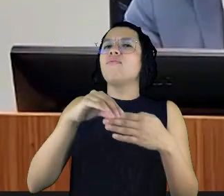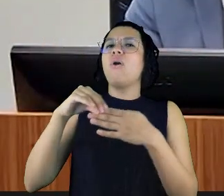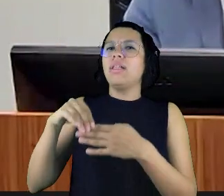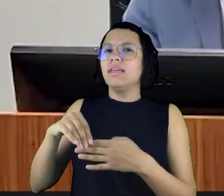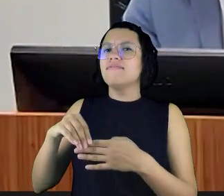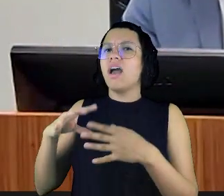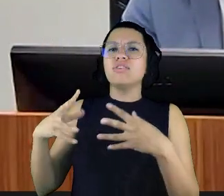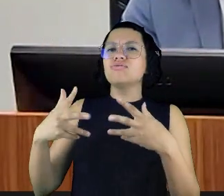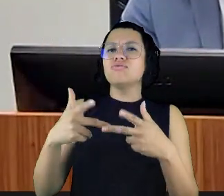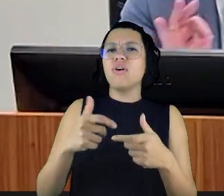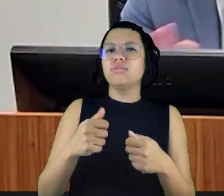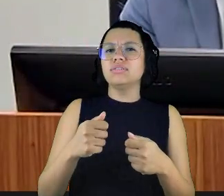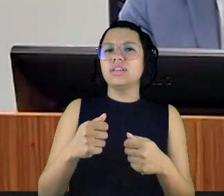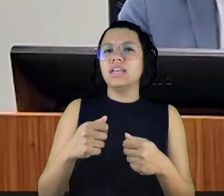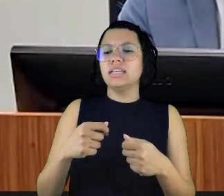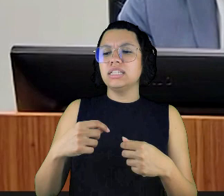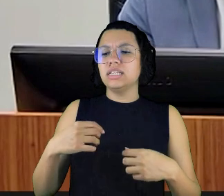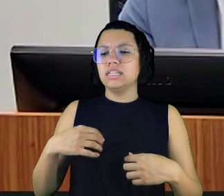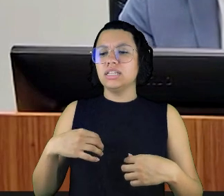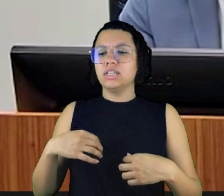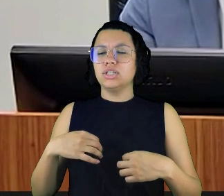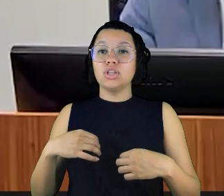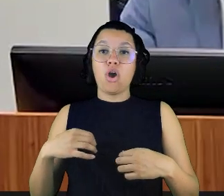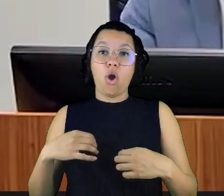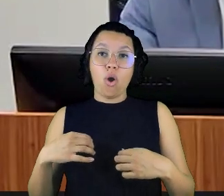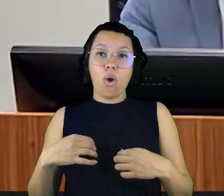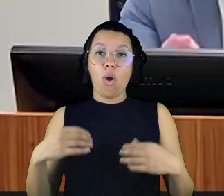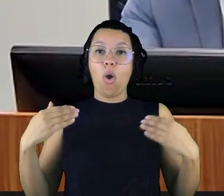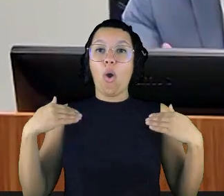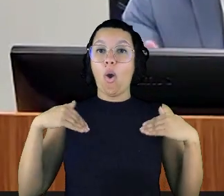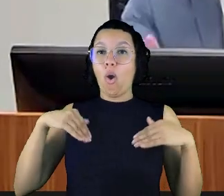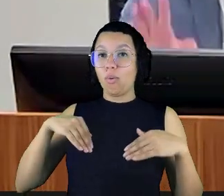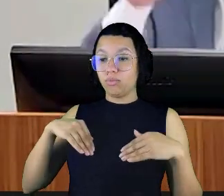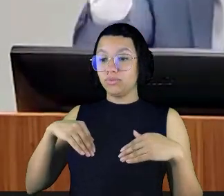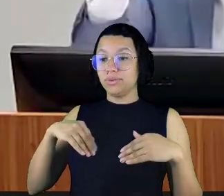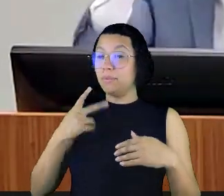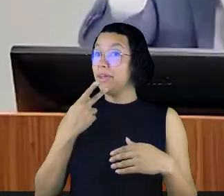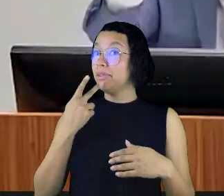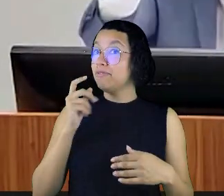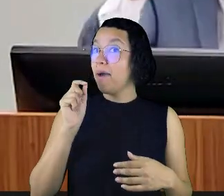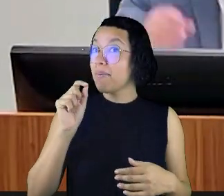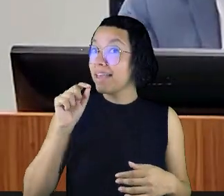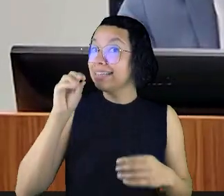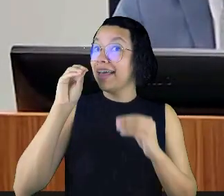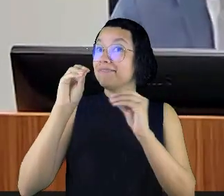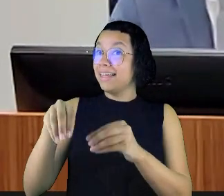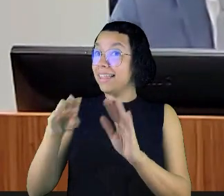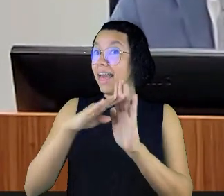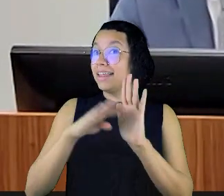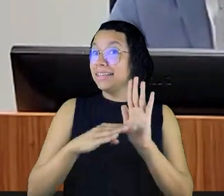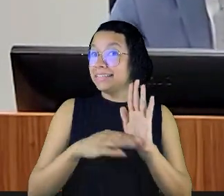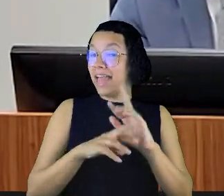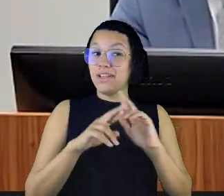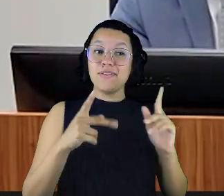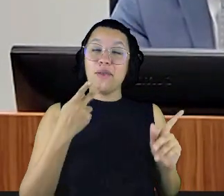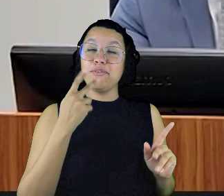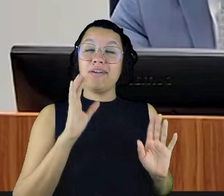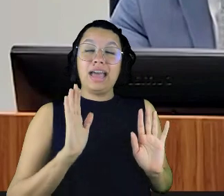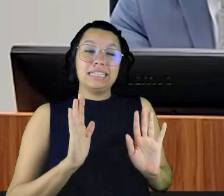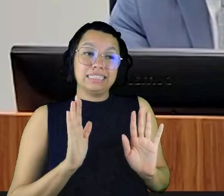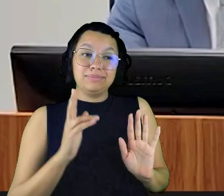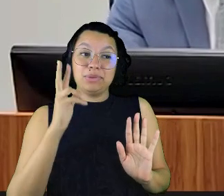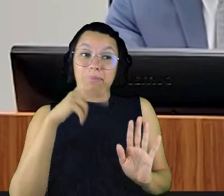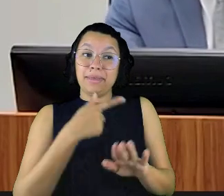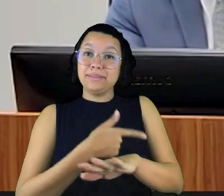não dizer para os senhores o que estava lá no edital, tá? Mas, enfim, eu vou levar porque eu gosto muito do senhor, ele estava se referindo a